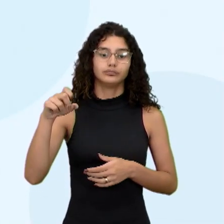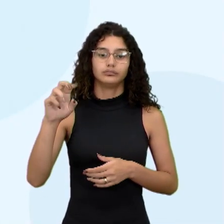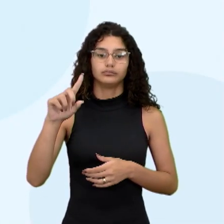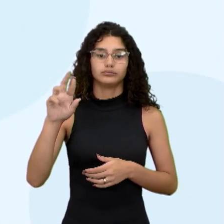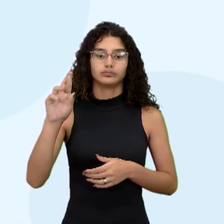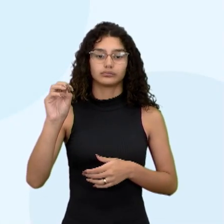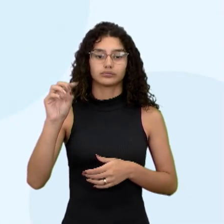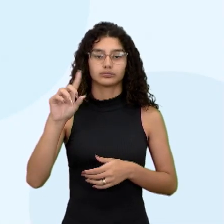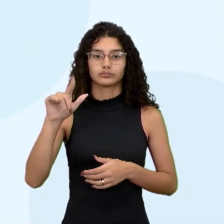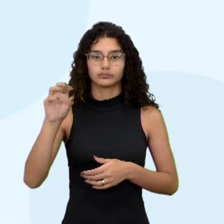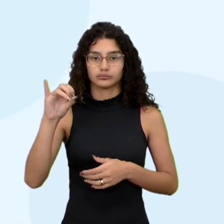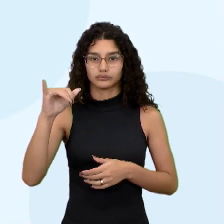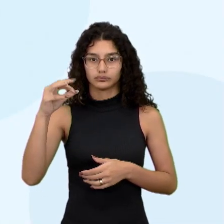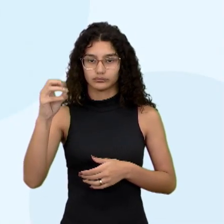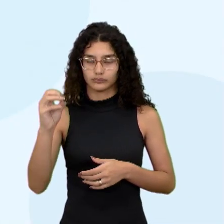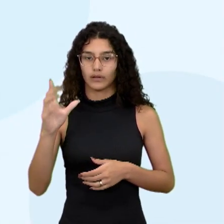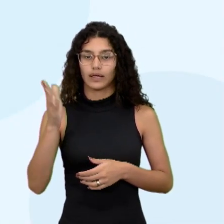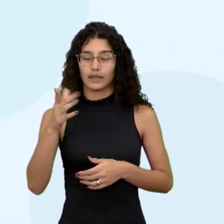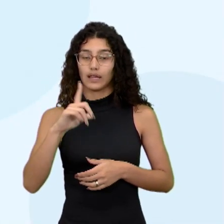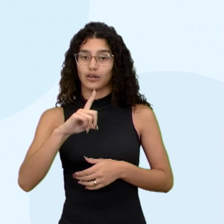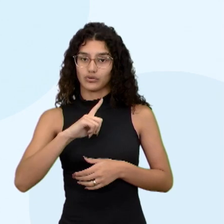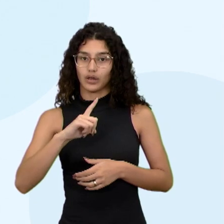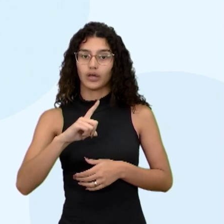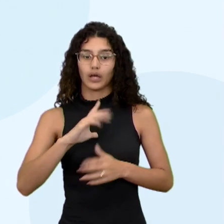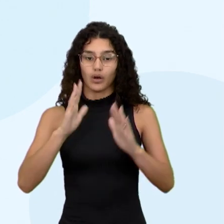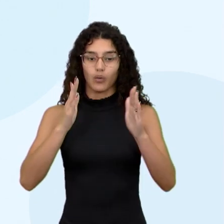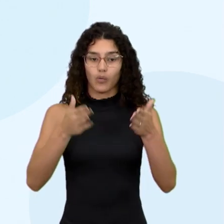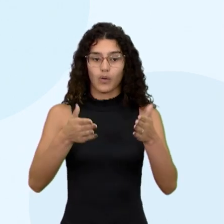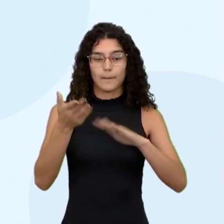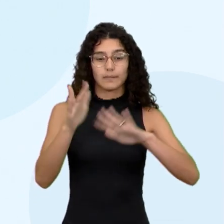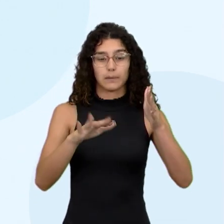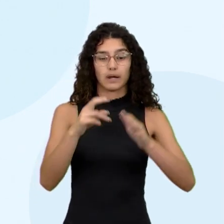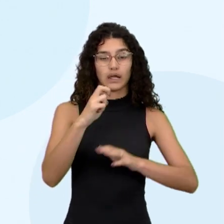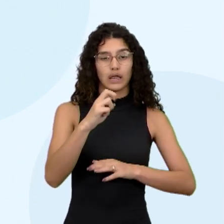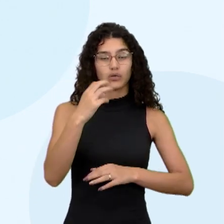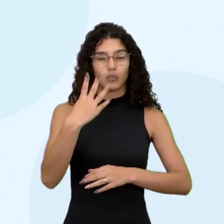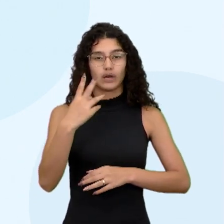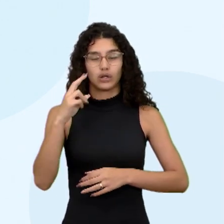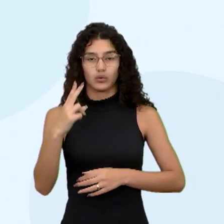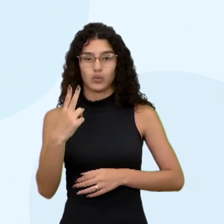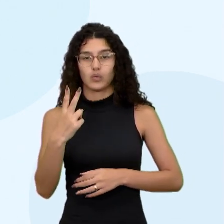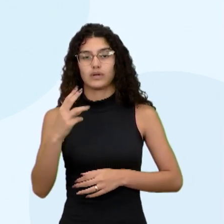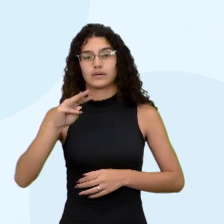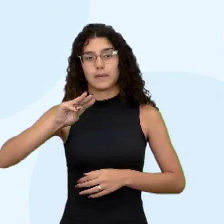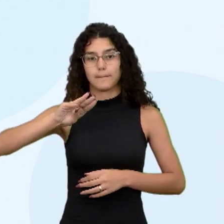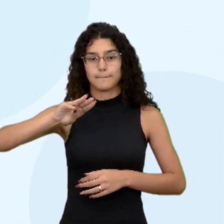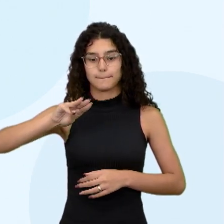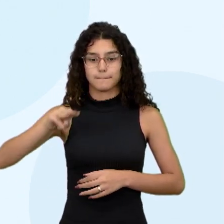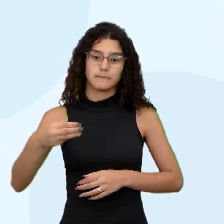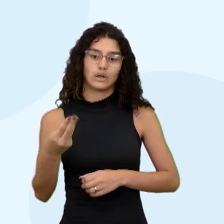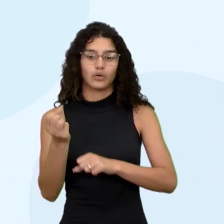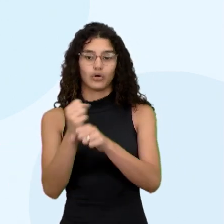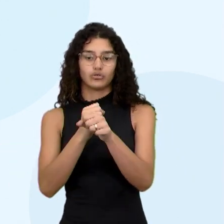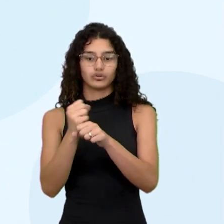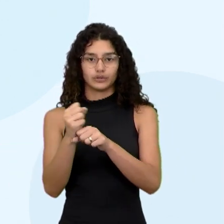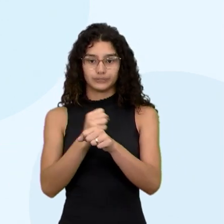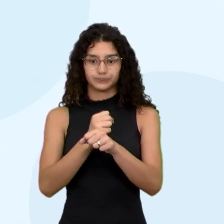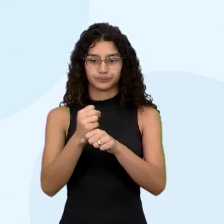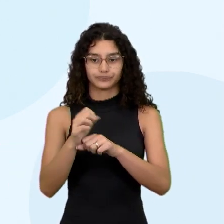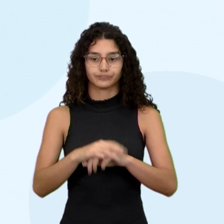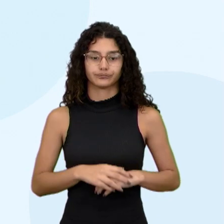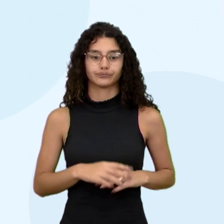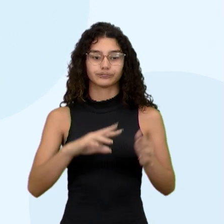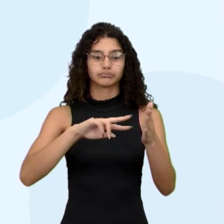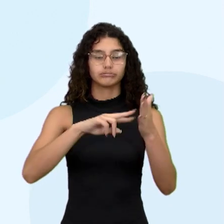pertencemos aí, que é o éon atual, tá lá, ó, iniciado há mais ou menos 542 milhões de anos.